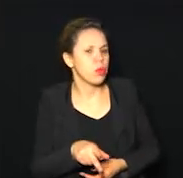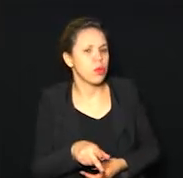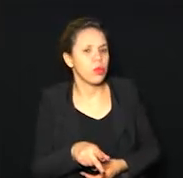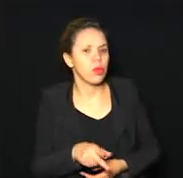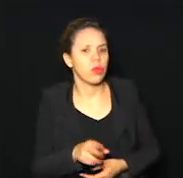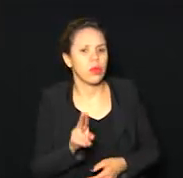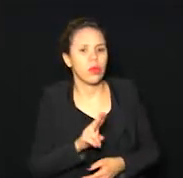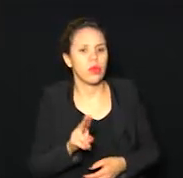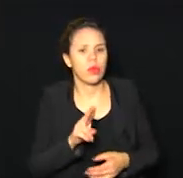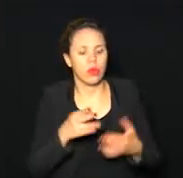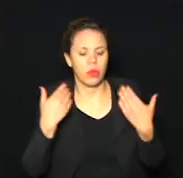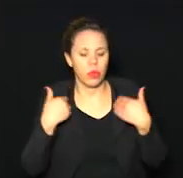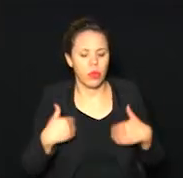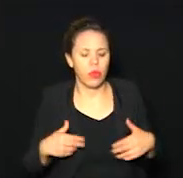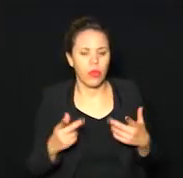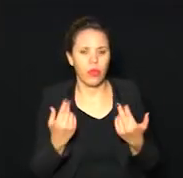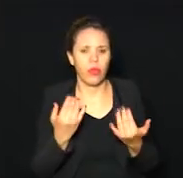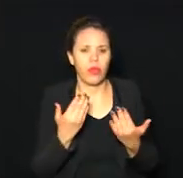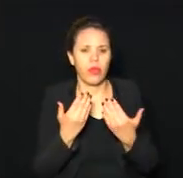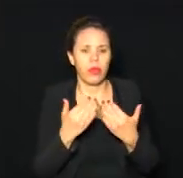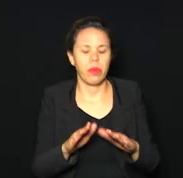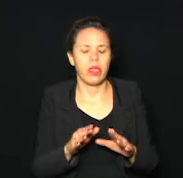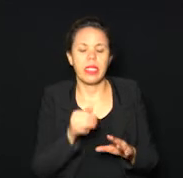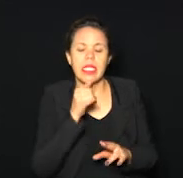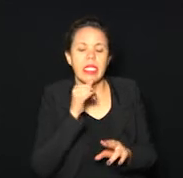o sistema fosse abrir. Então, se o sistema